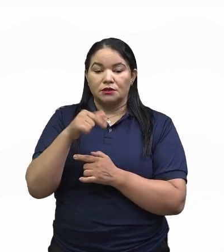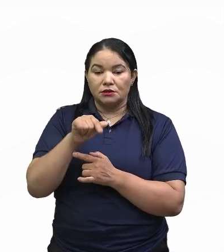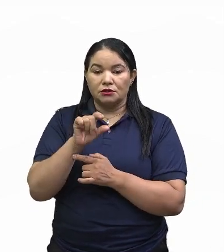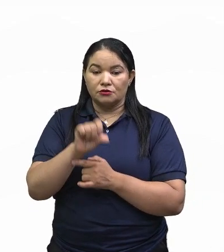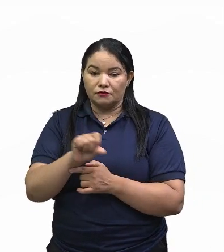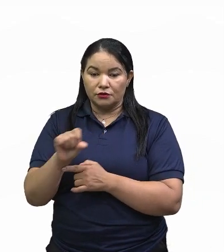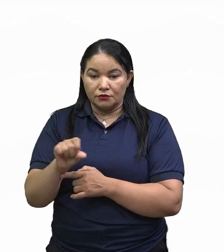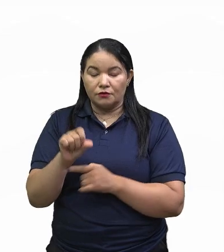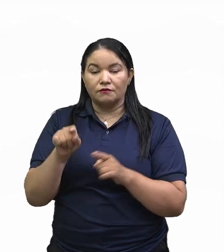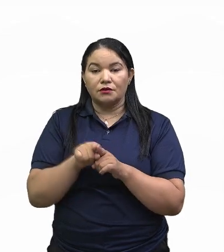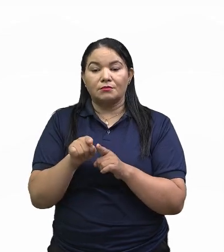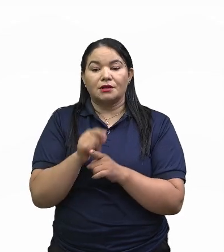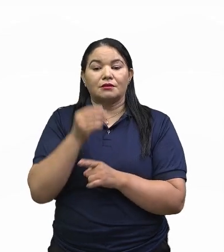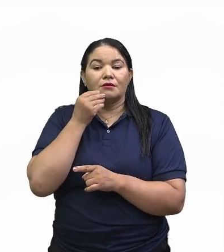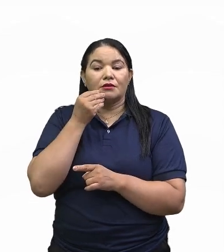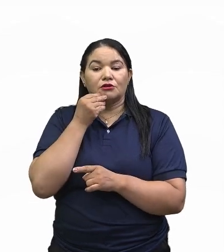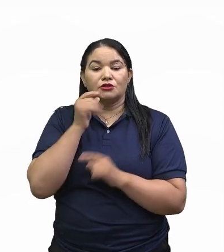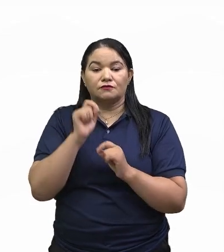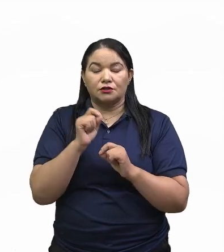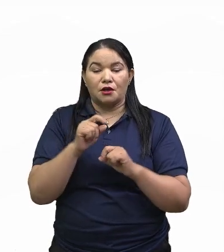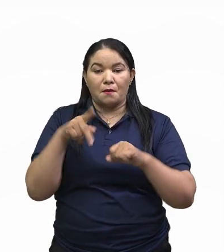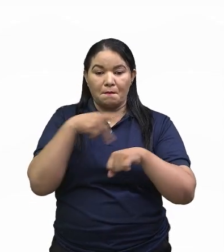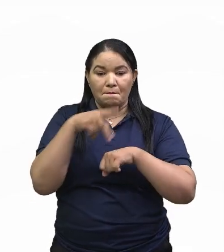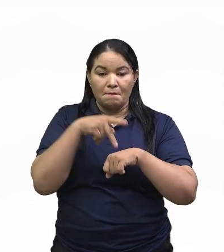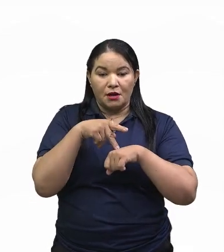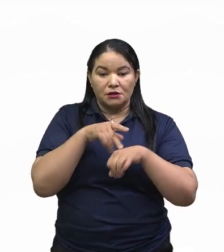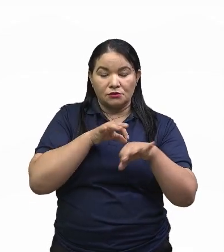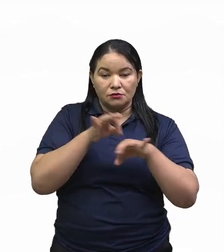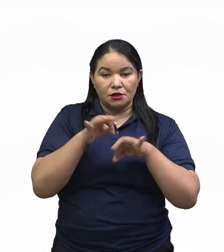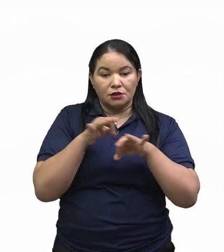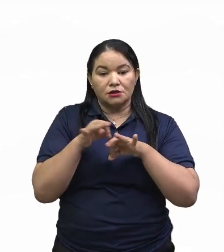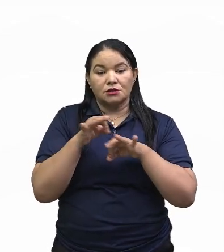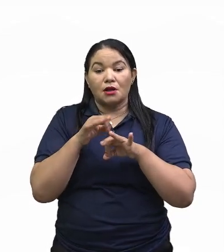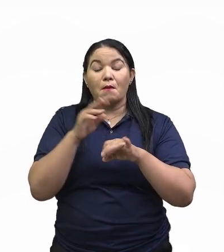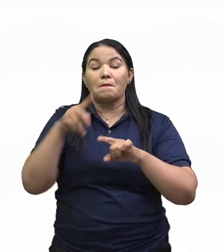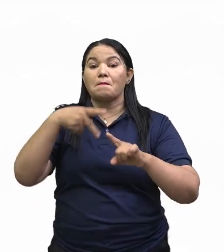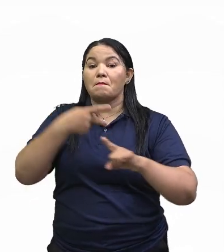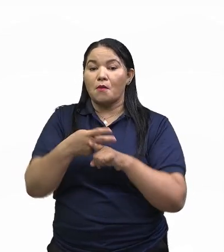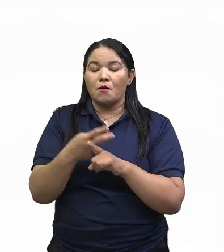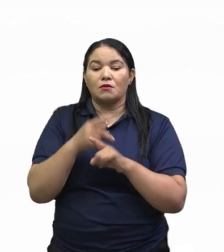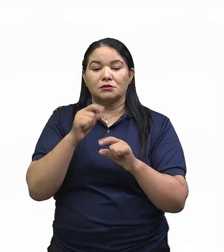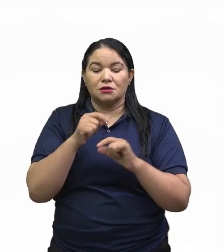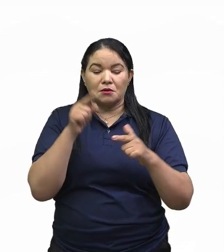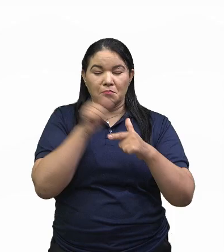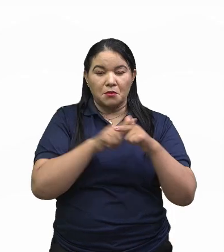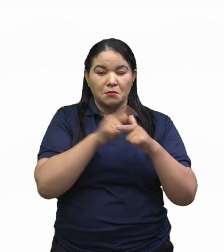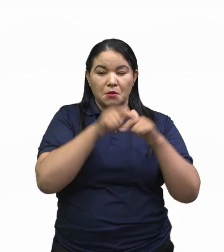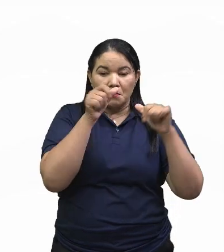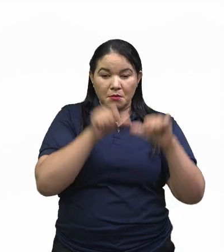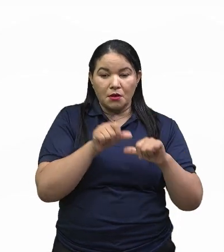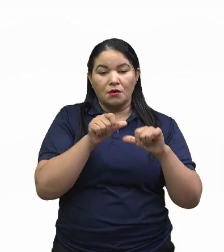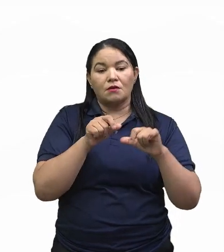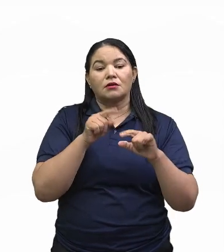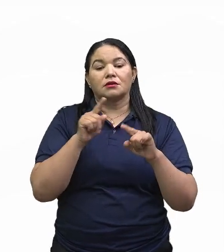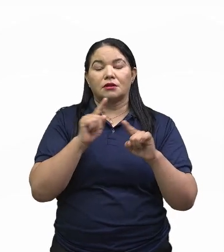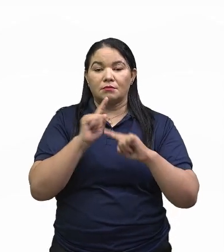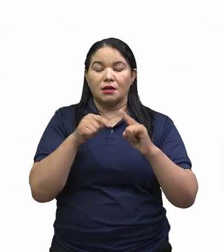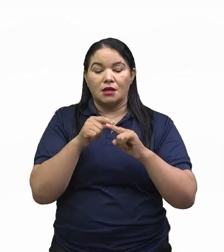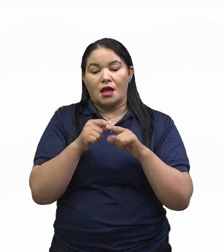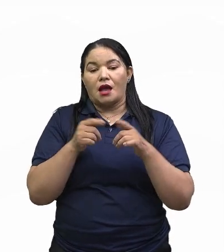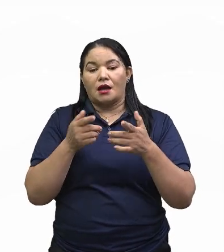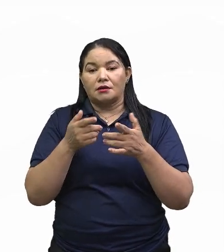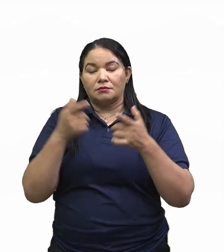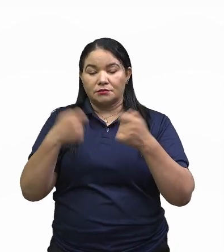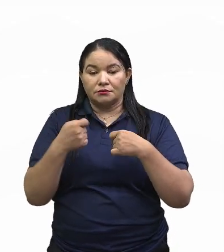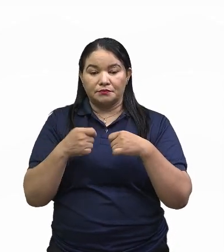1799, né? Que é a tentativa de estabilizar o país após aquele período de radicalização. Mas ele